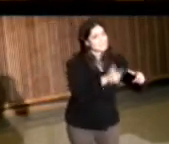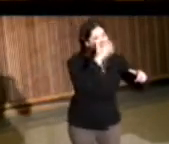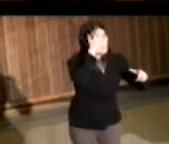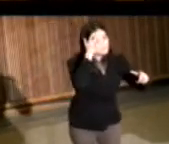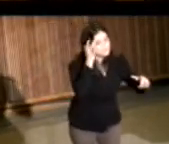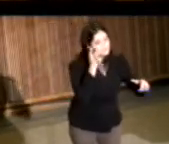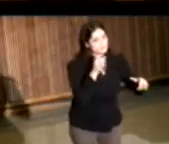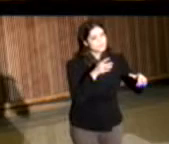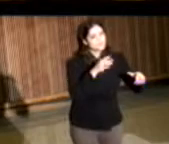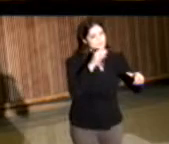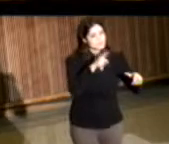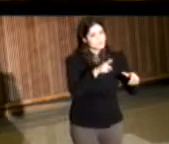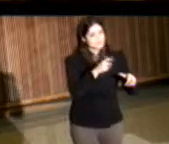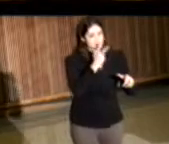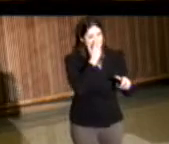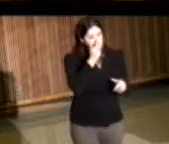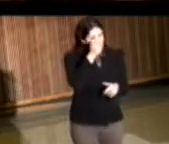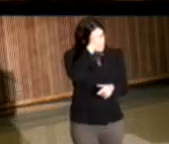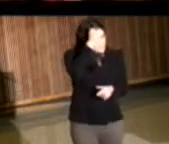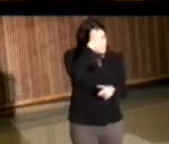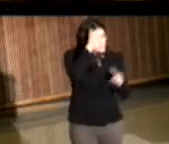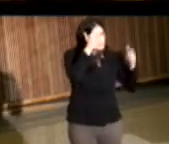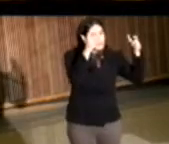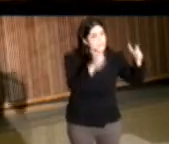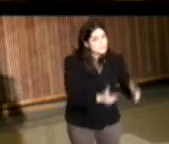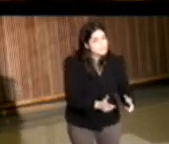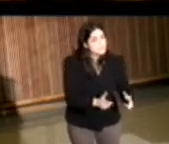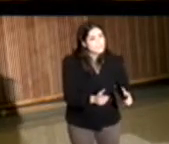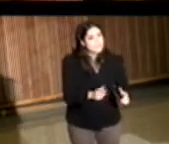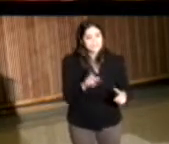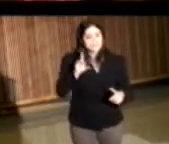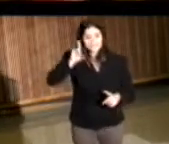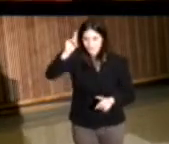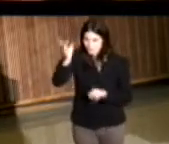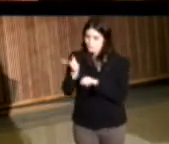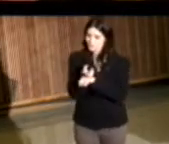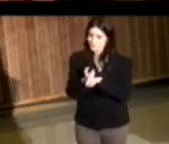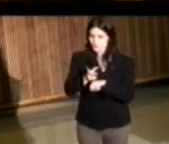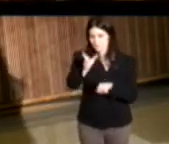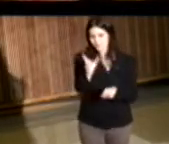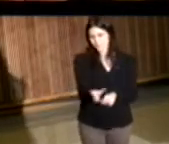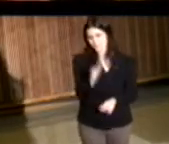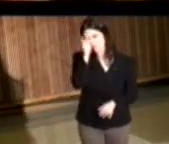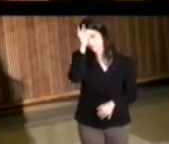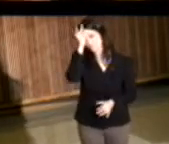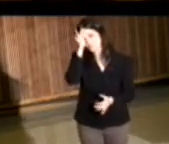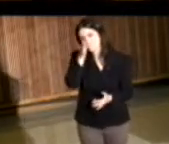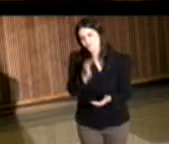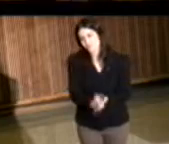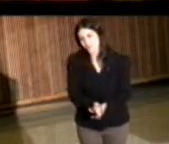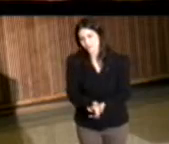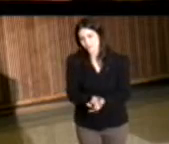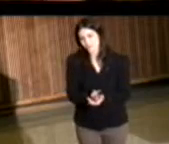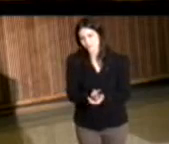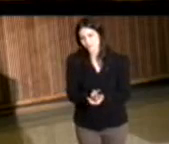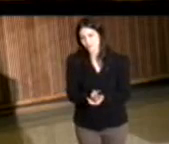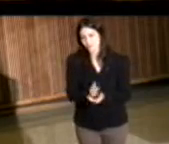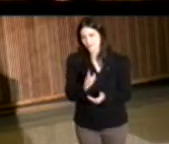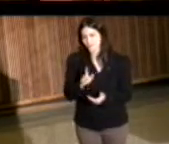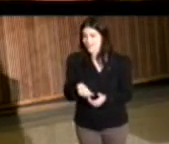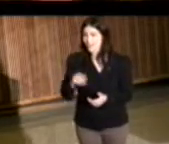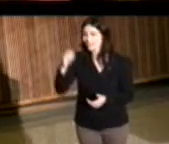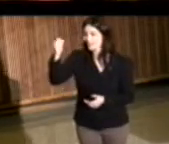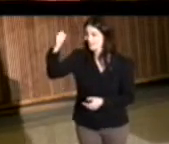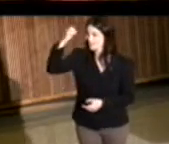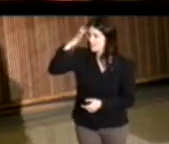têm, nada merecem, mas que por fé recebem o presente do amor, que é graça